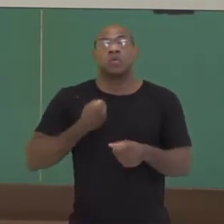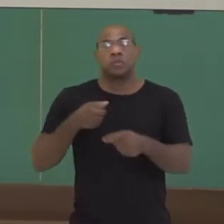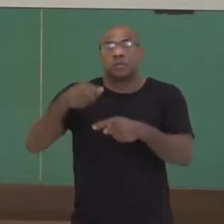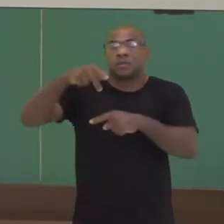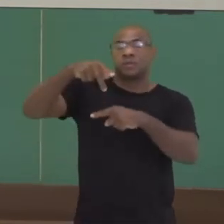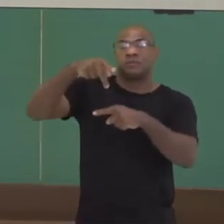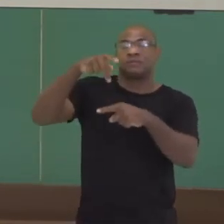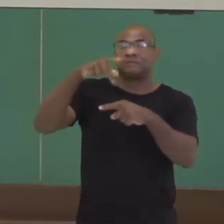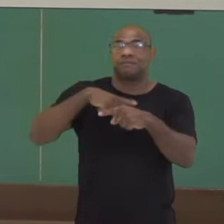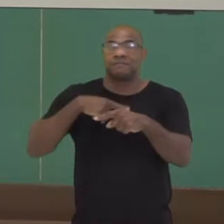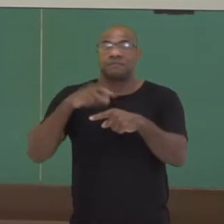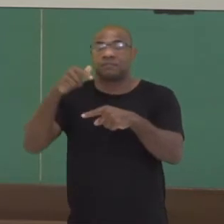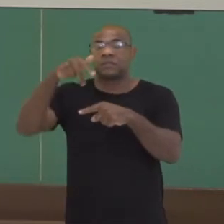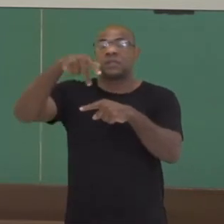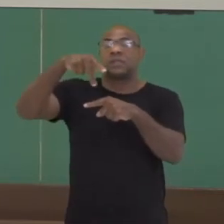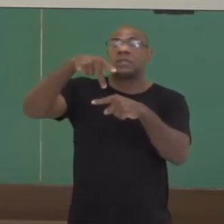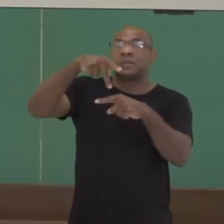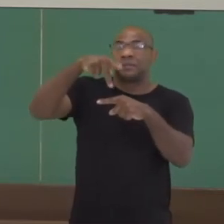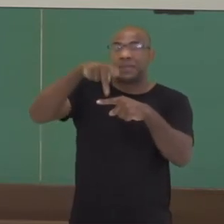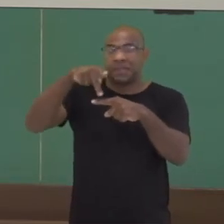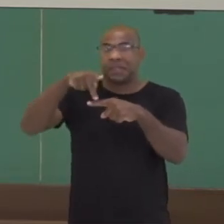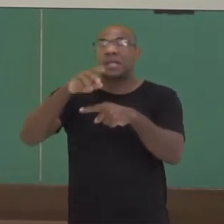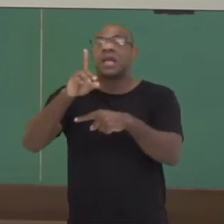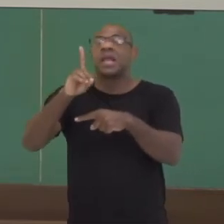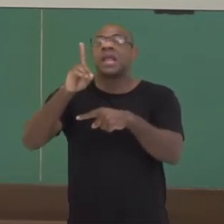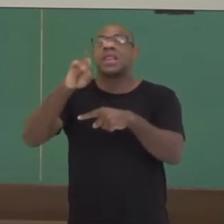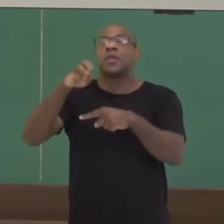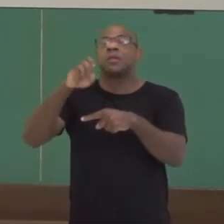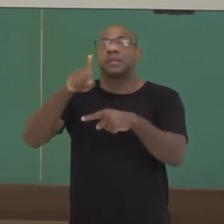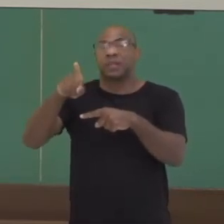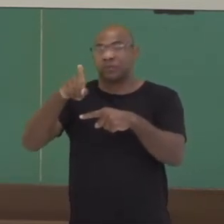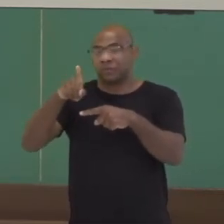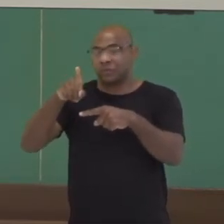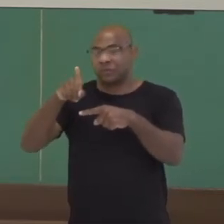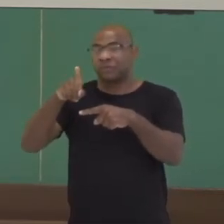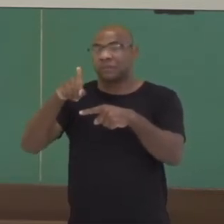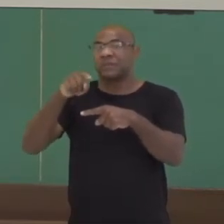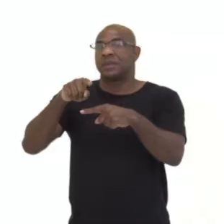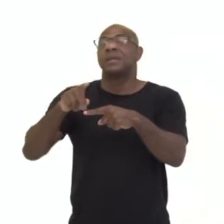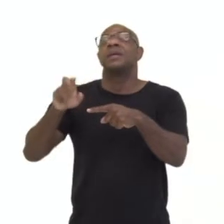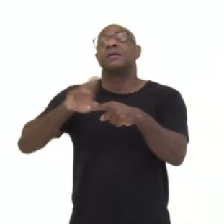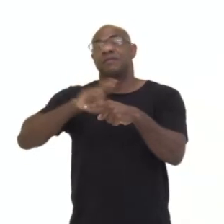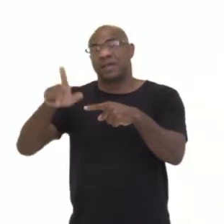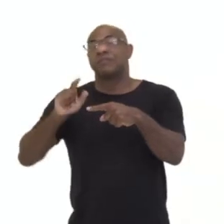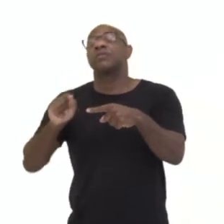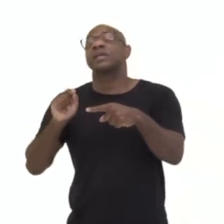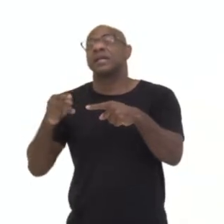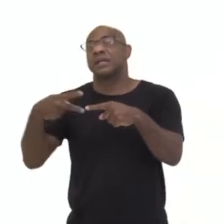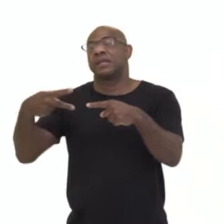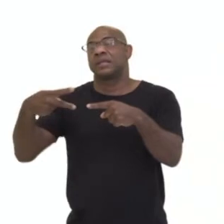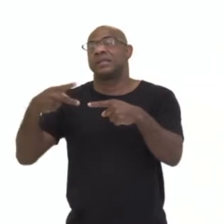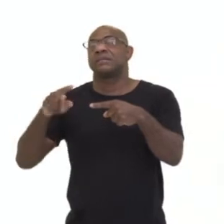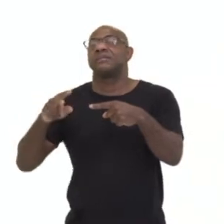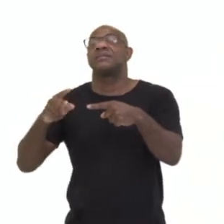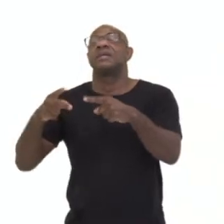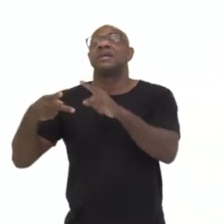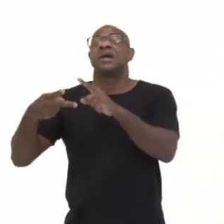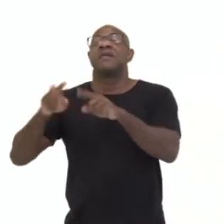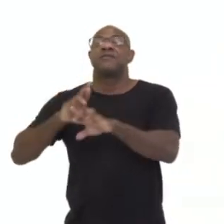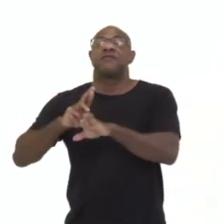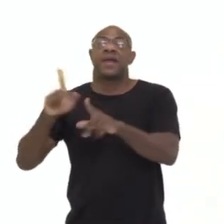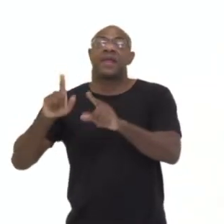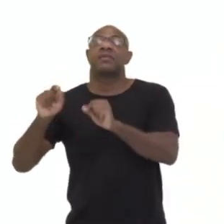ele tem que ser inteiro, porém diferente de zero. Por que diferente de